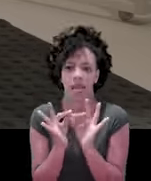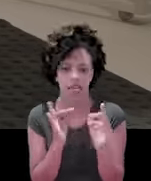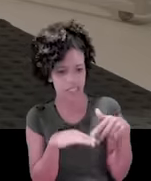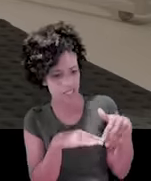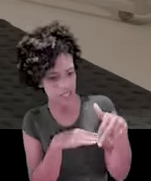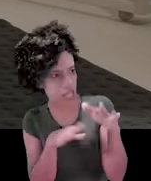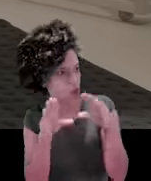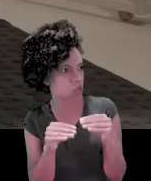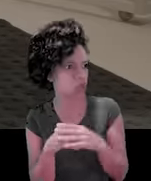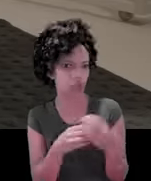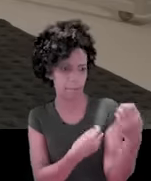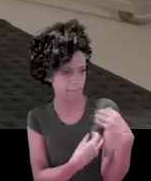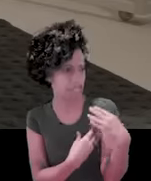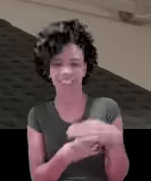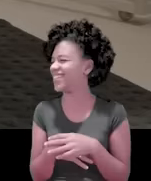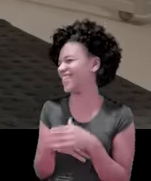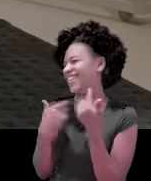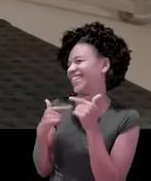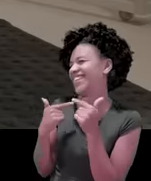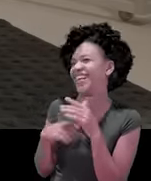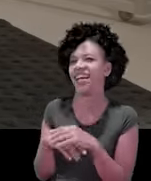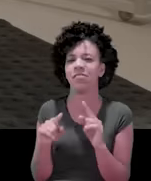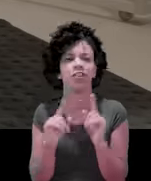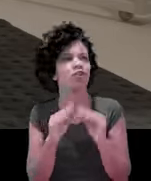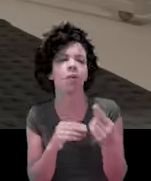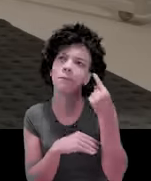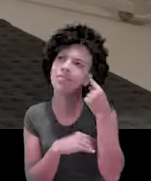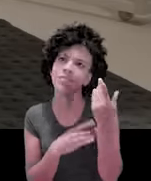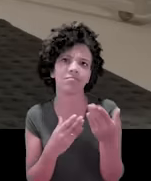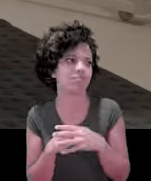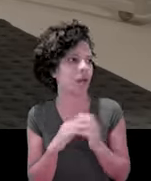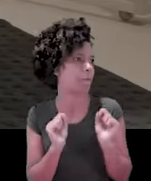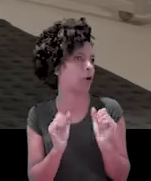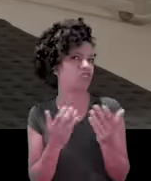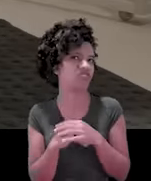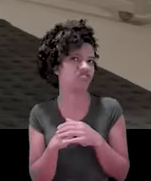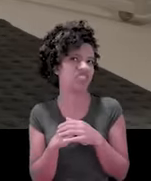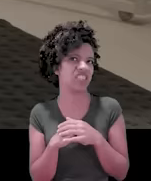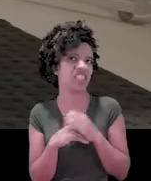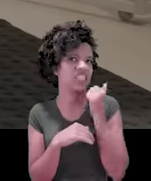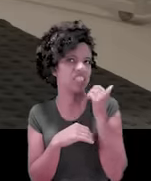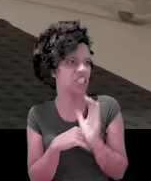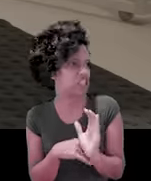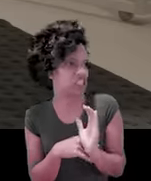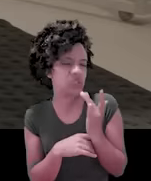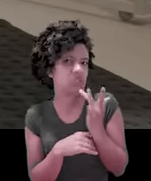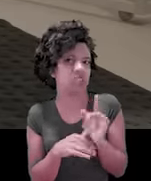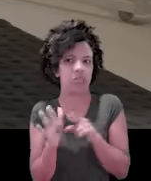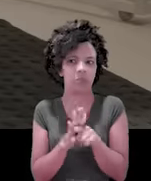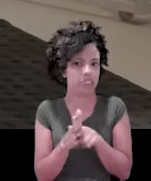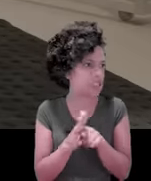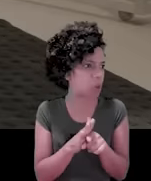andaram tudo isso de noite me ensina Não é nojo eu fiquei pensando sei lá pode ser cientista alguma coisa